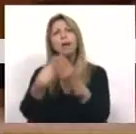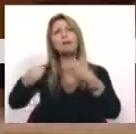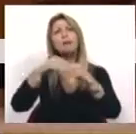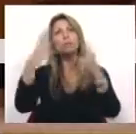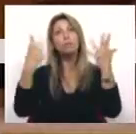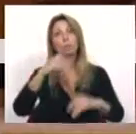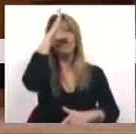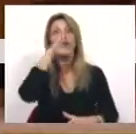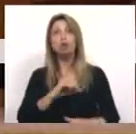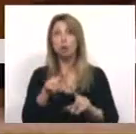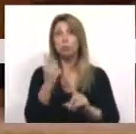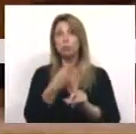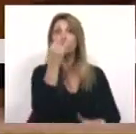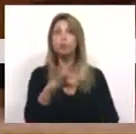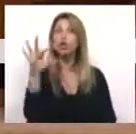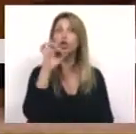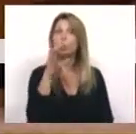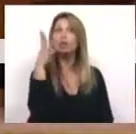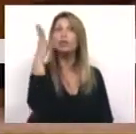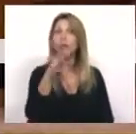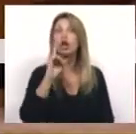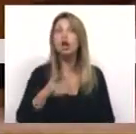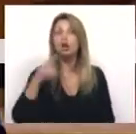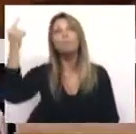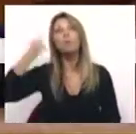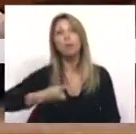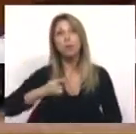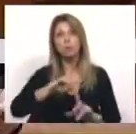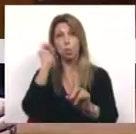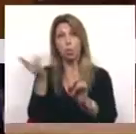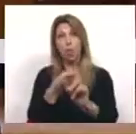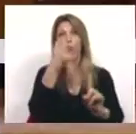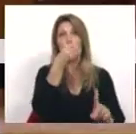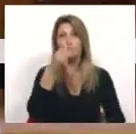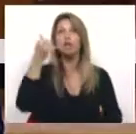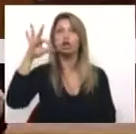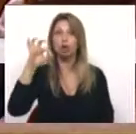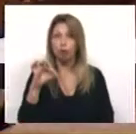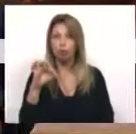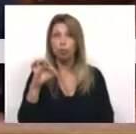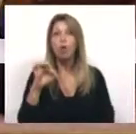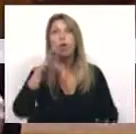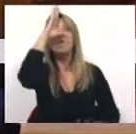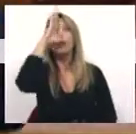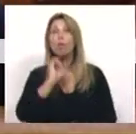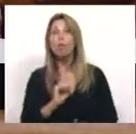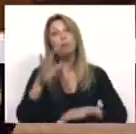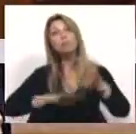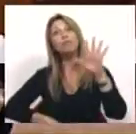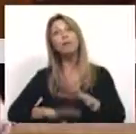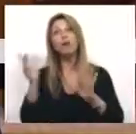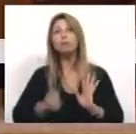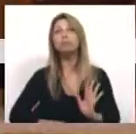Orçamento de Estado para 2018 que referia a obrigação de, no ano de 2018, o Governo desenvolver